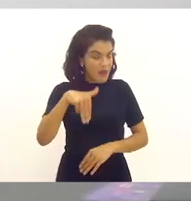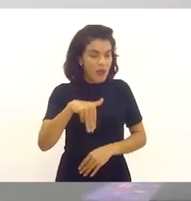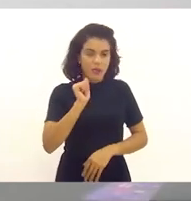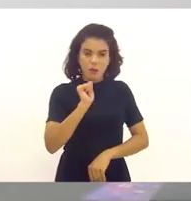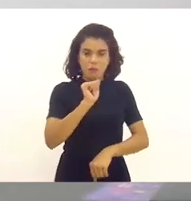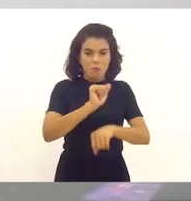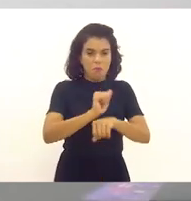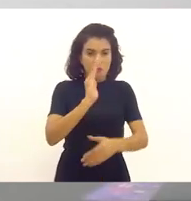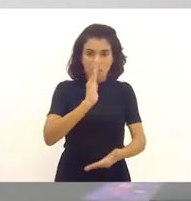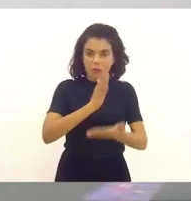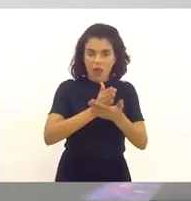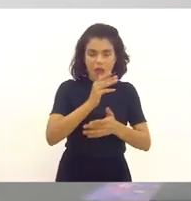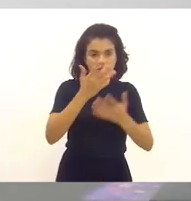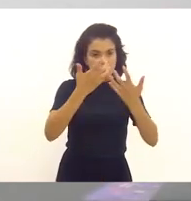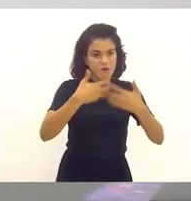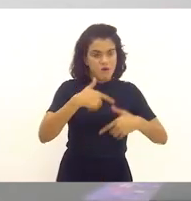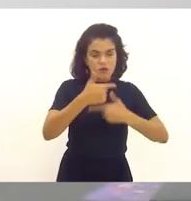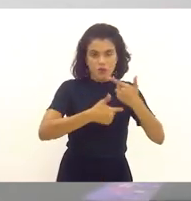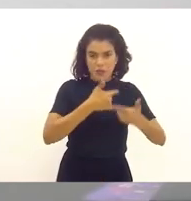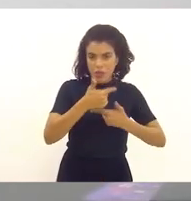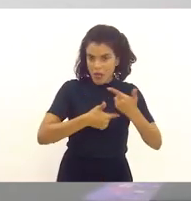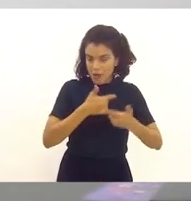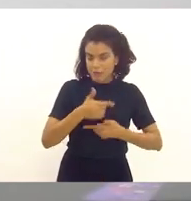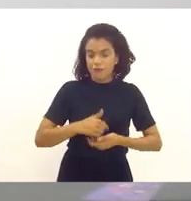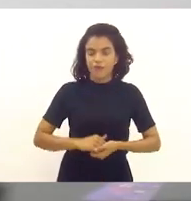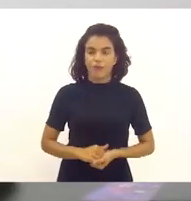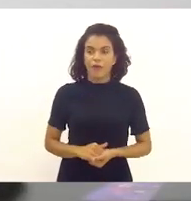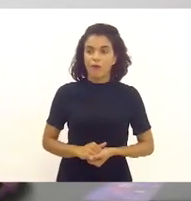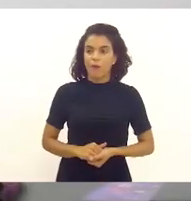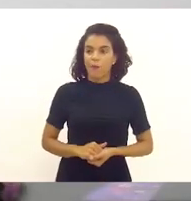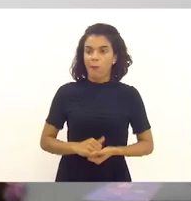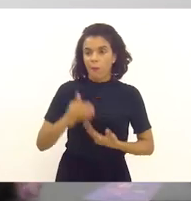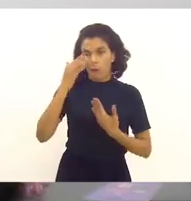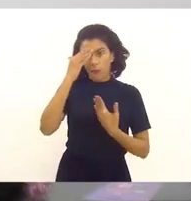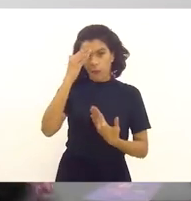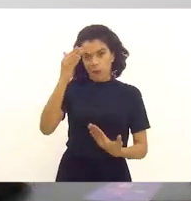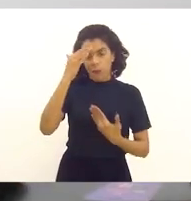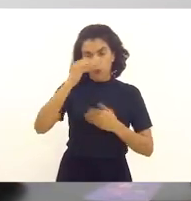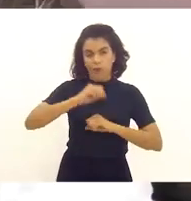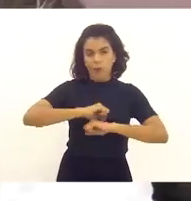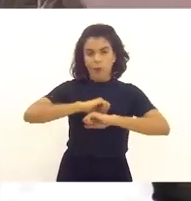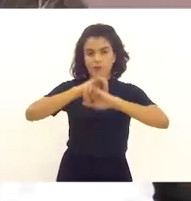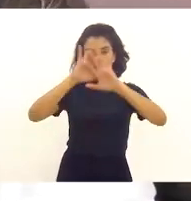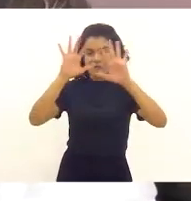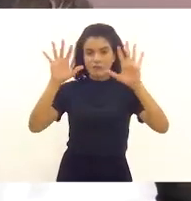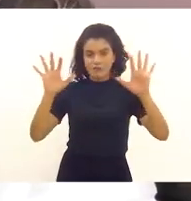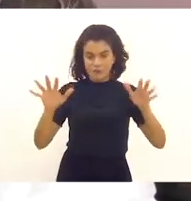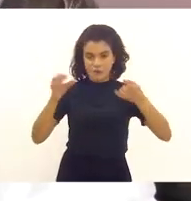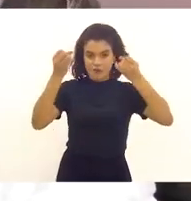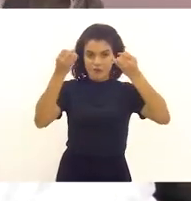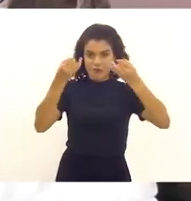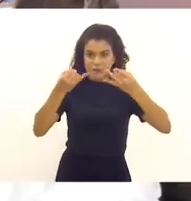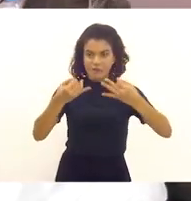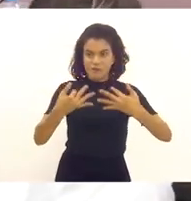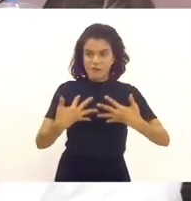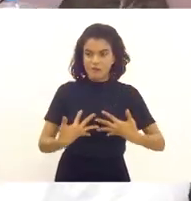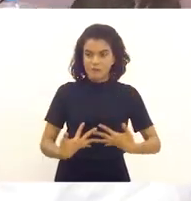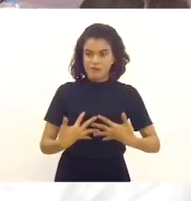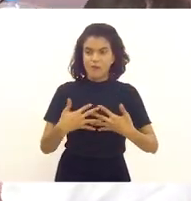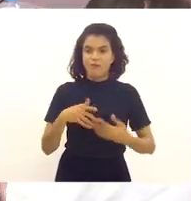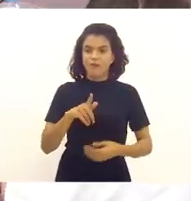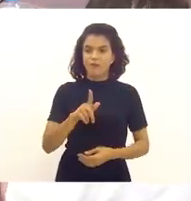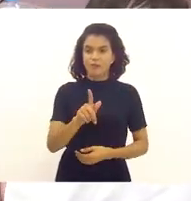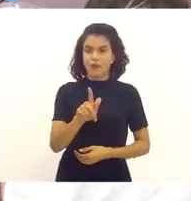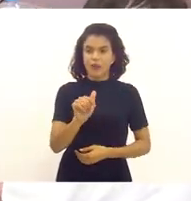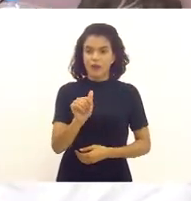24 horas por dia todos os dias da semana obrigada muito obrigada pelo esclarecimento senhora Gabriela que tem